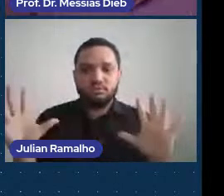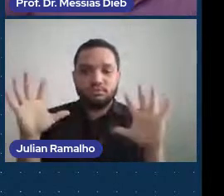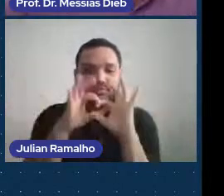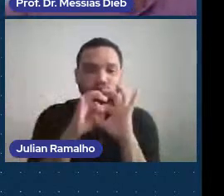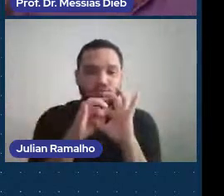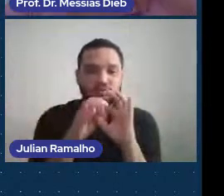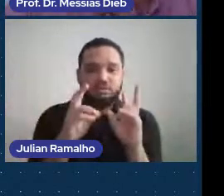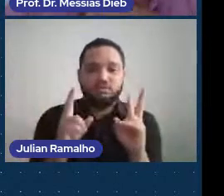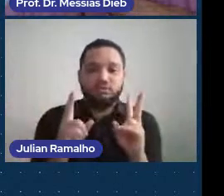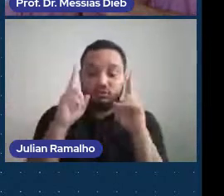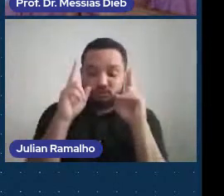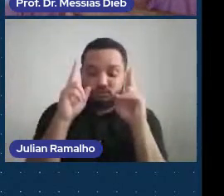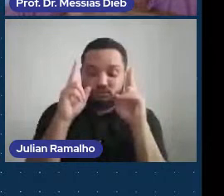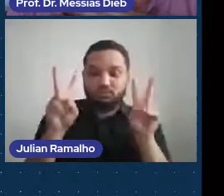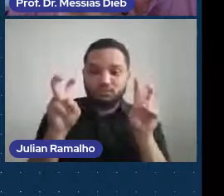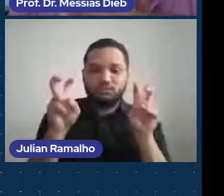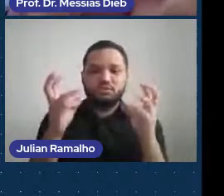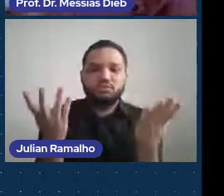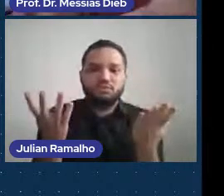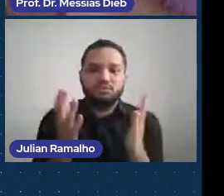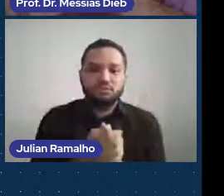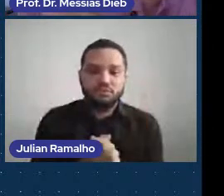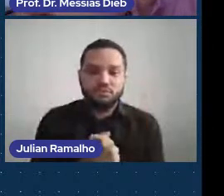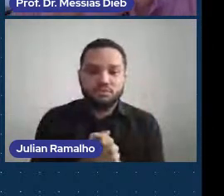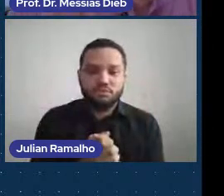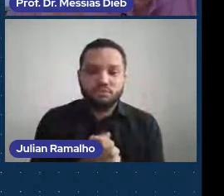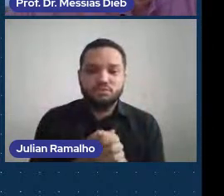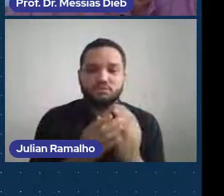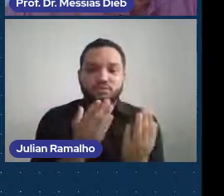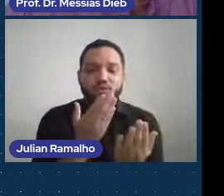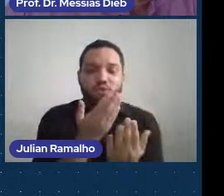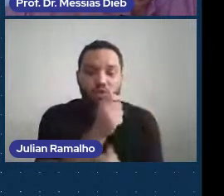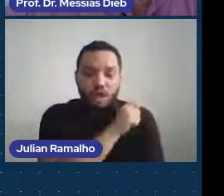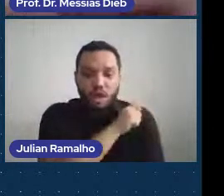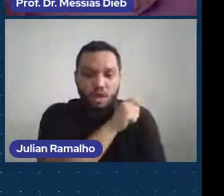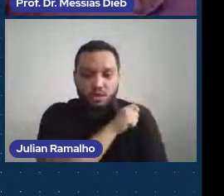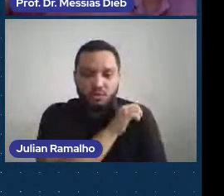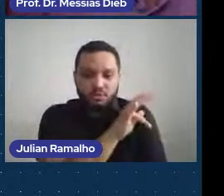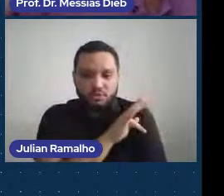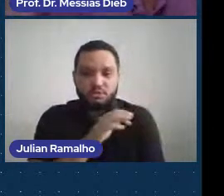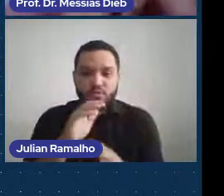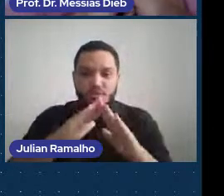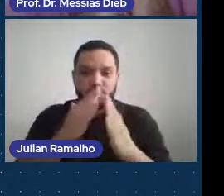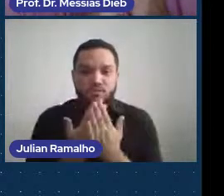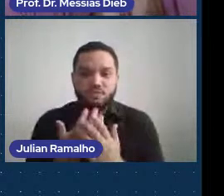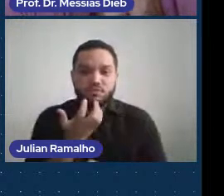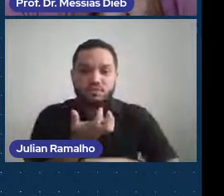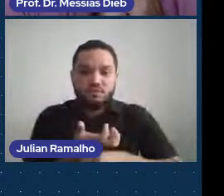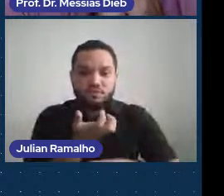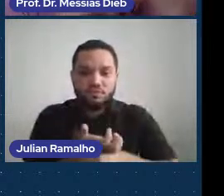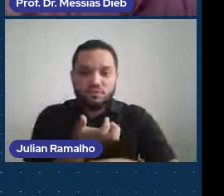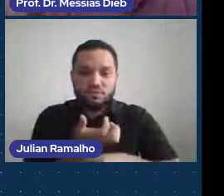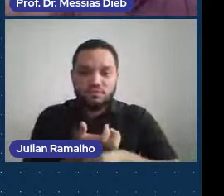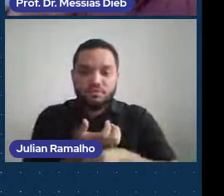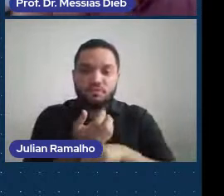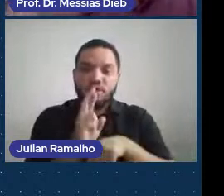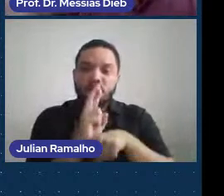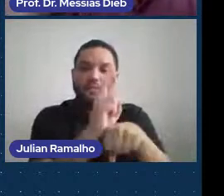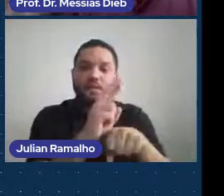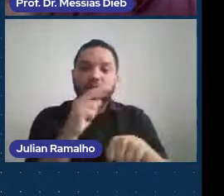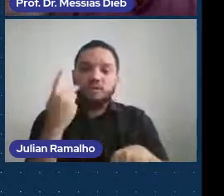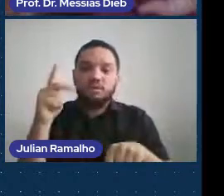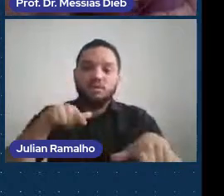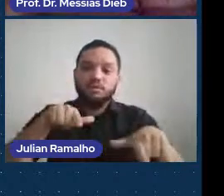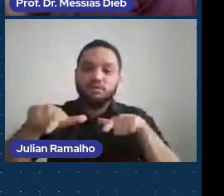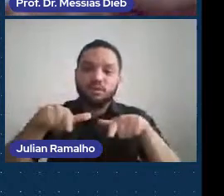é como os estudantes do ensino fundamental de escolas públicas municipais de Aracati representam o trabalho dos seus professores. Vejam